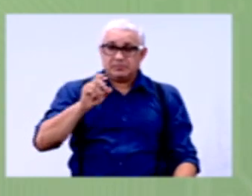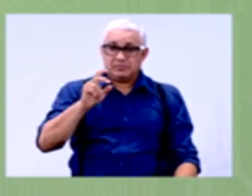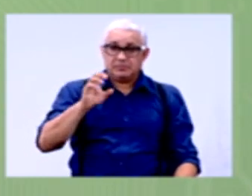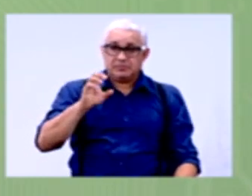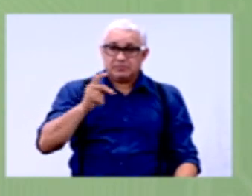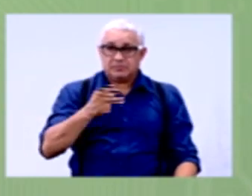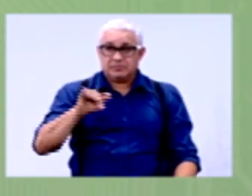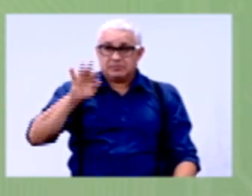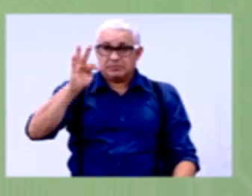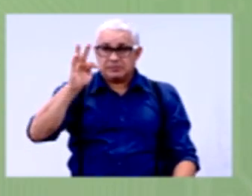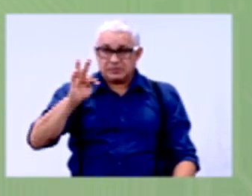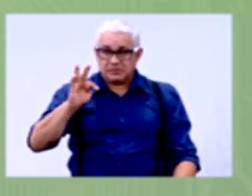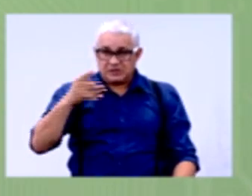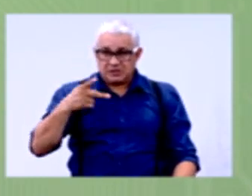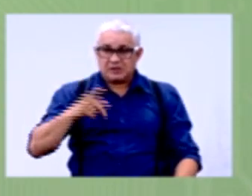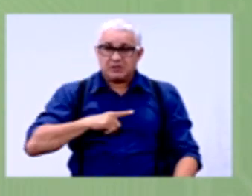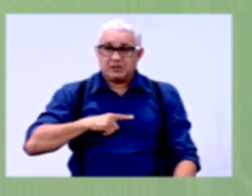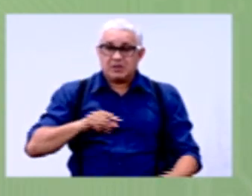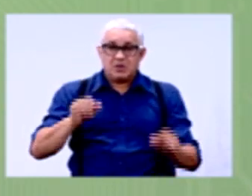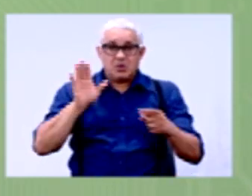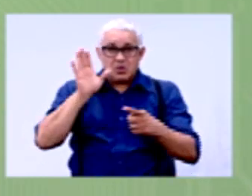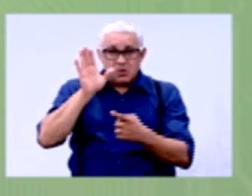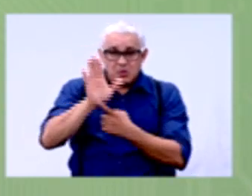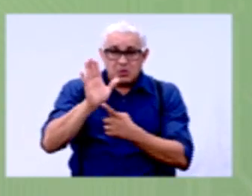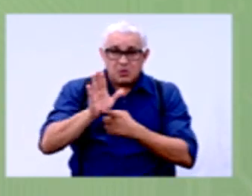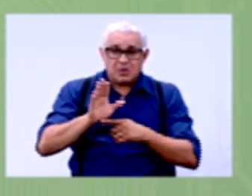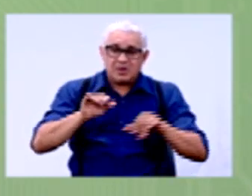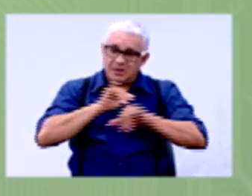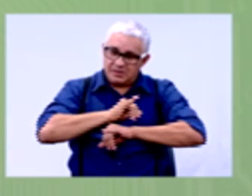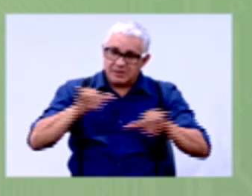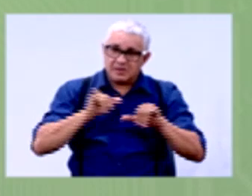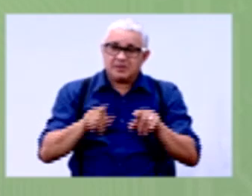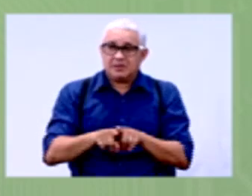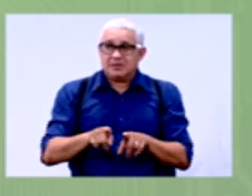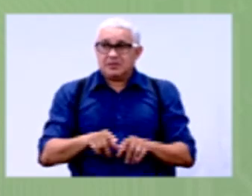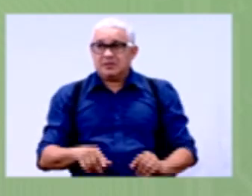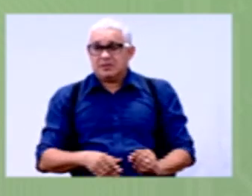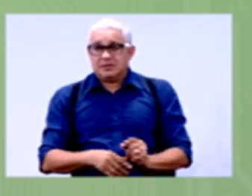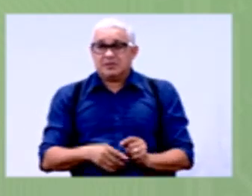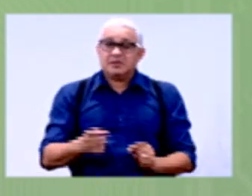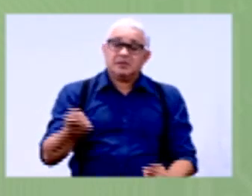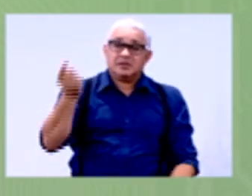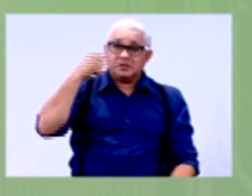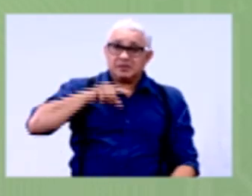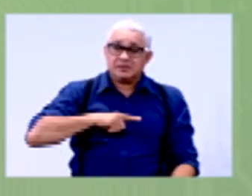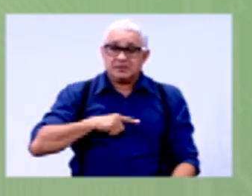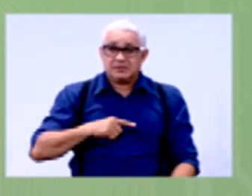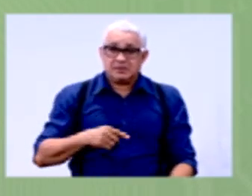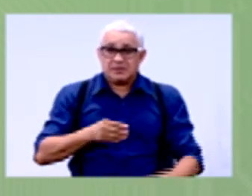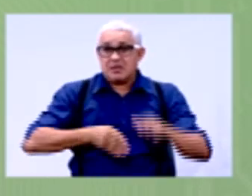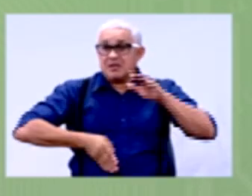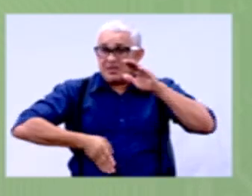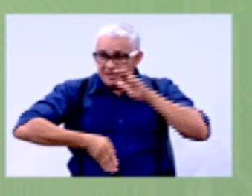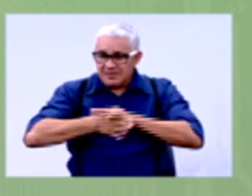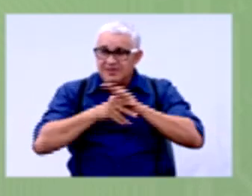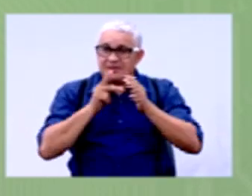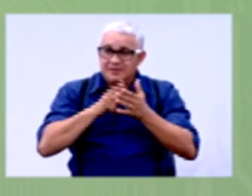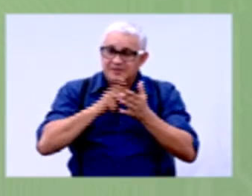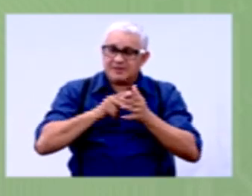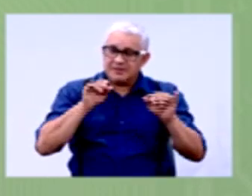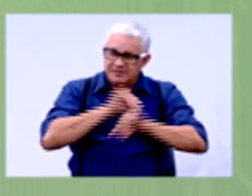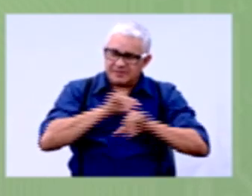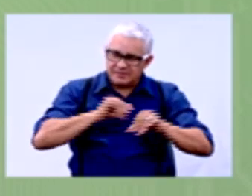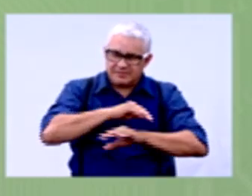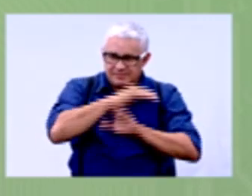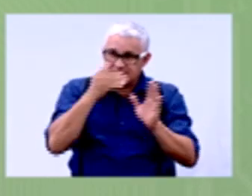né, para exibir as informações, desculpa, né, e aqui nós vamos ter acesso, de fato, a essas